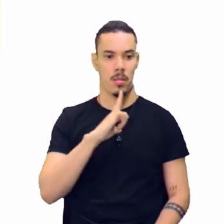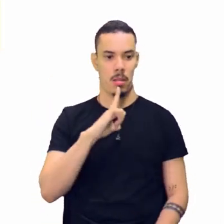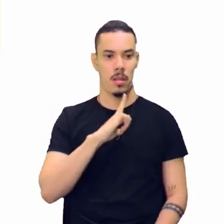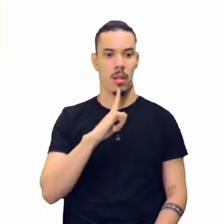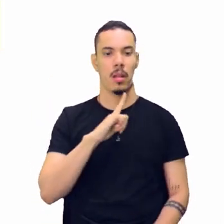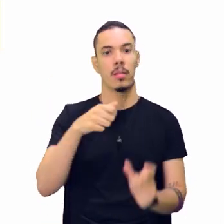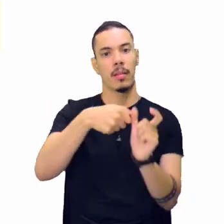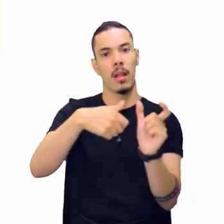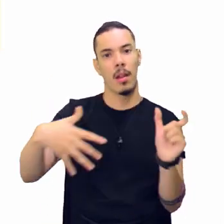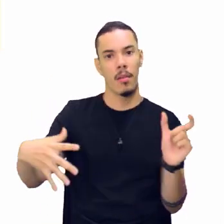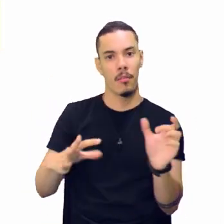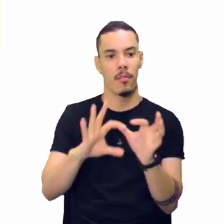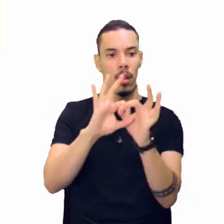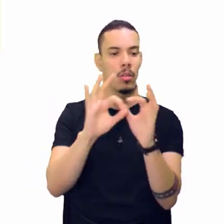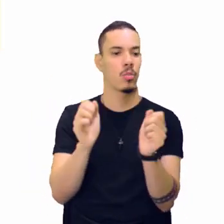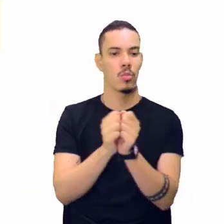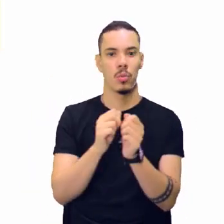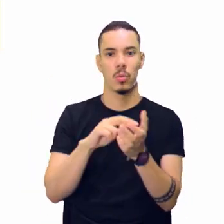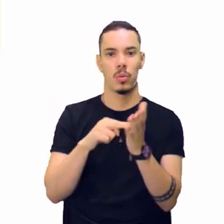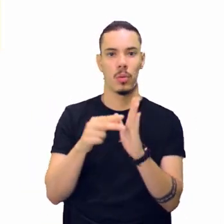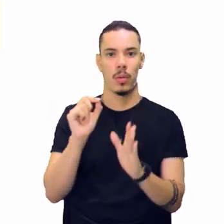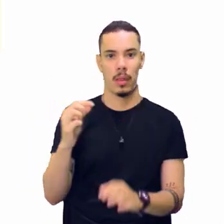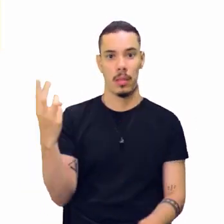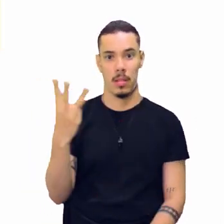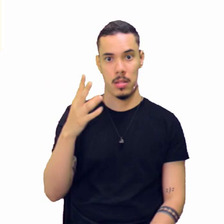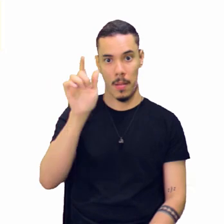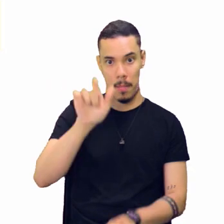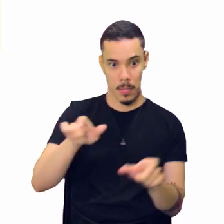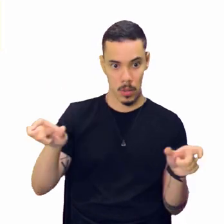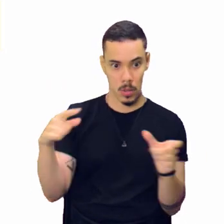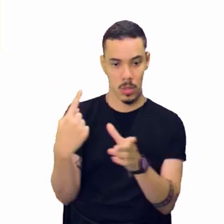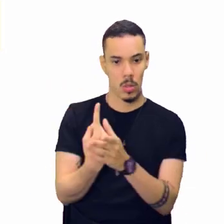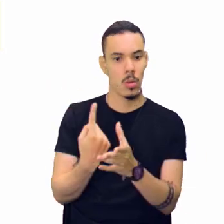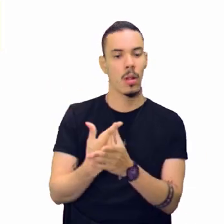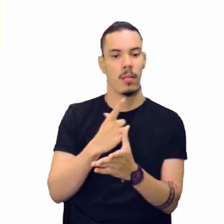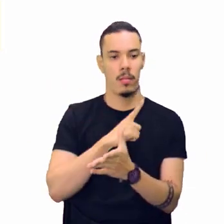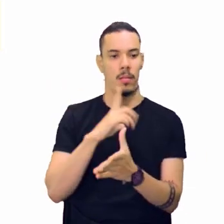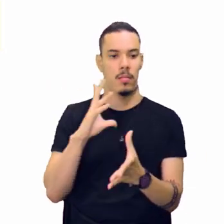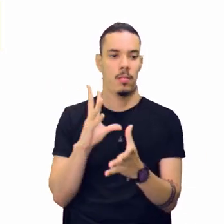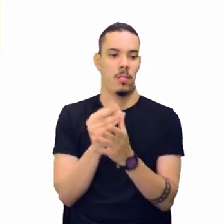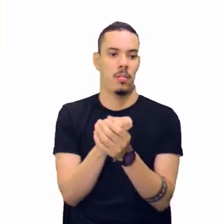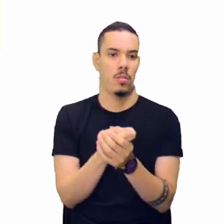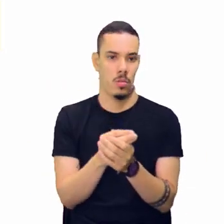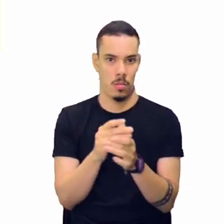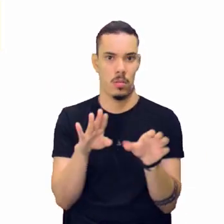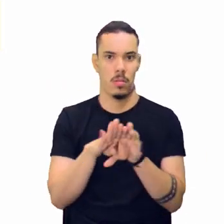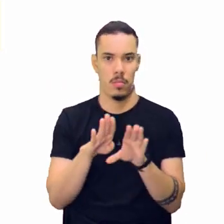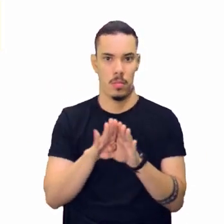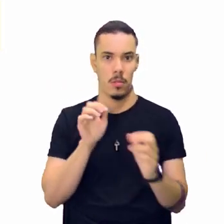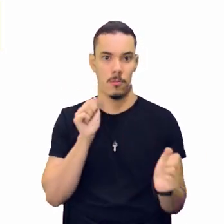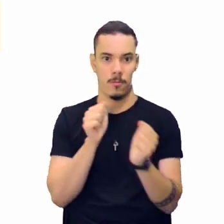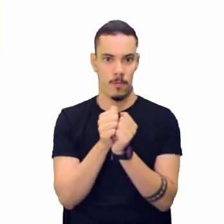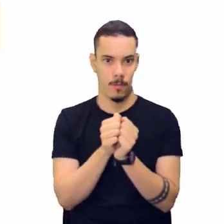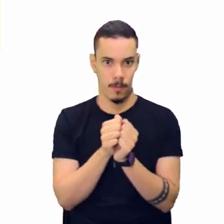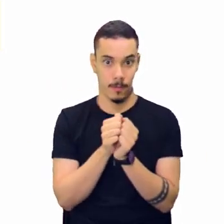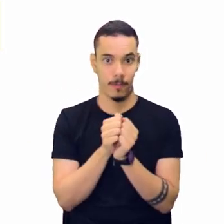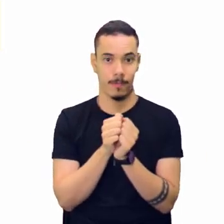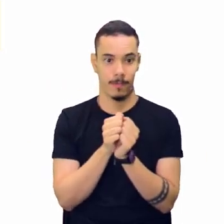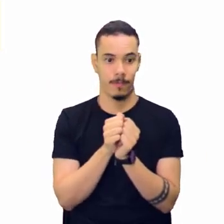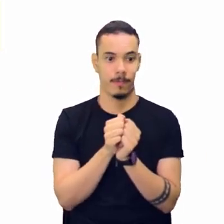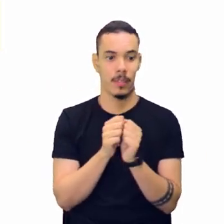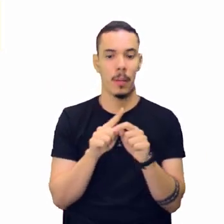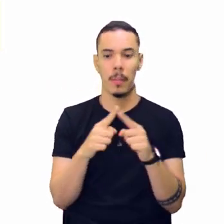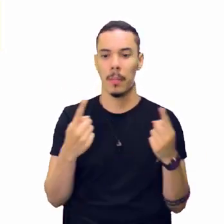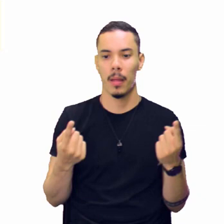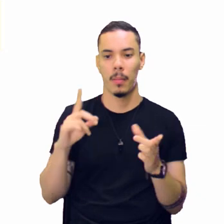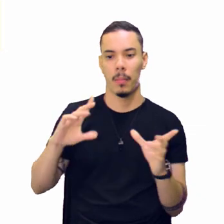seus derivados, na terceira pessoa do singular, ele vai ficar com acento agudo. Ele contém, ele convém.